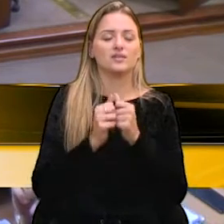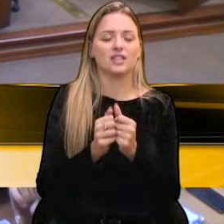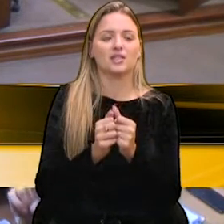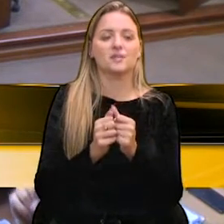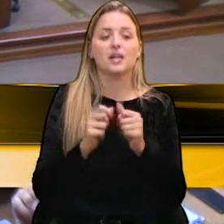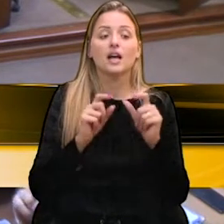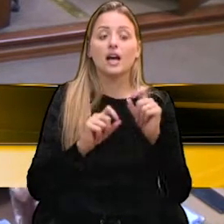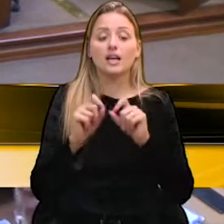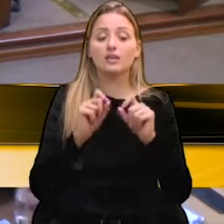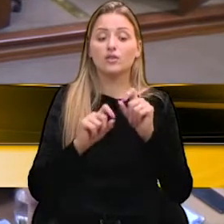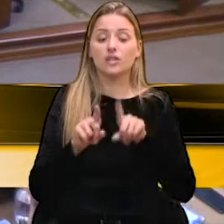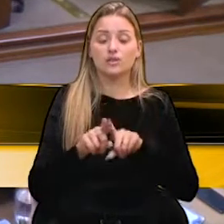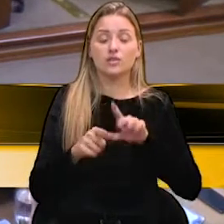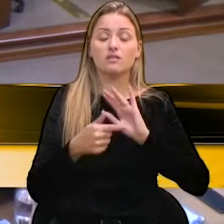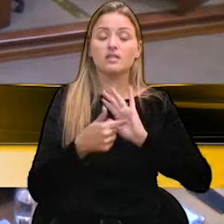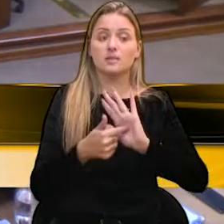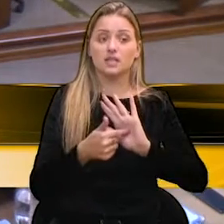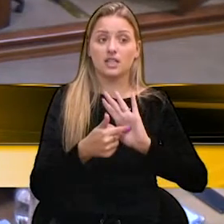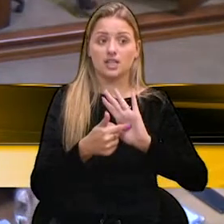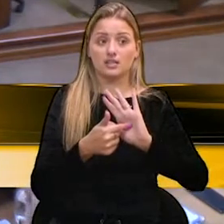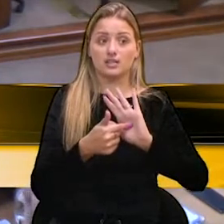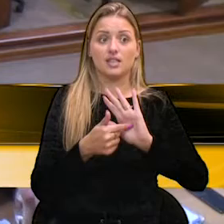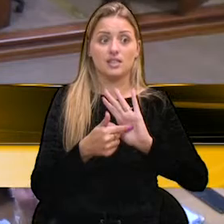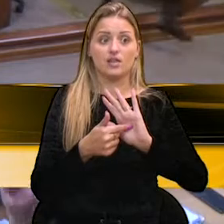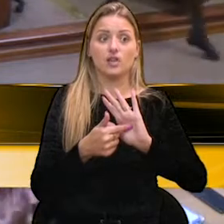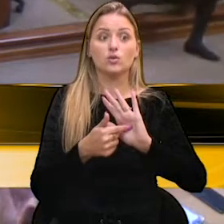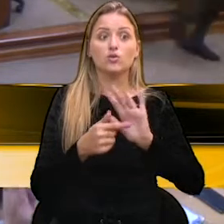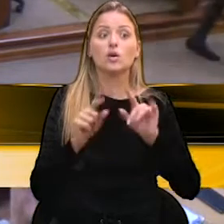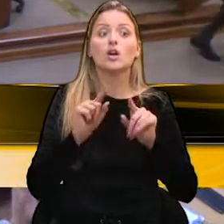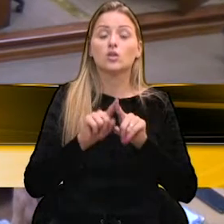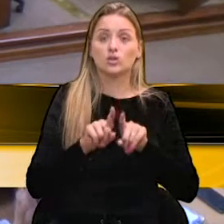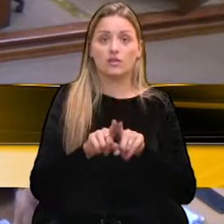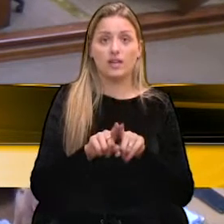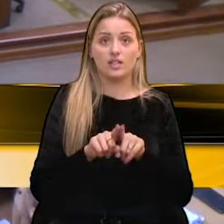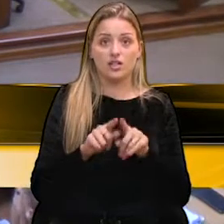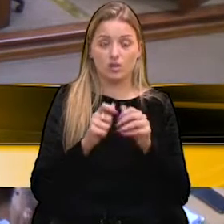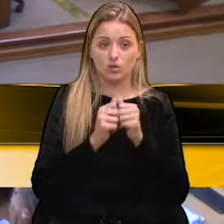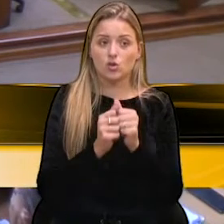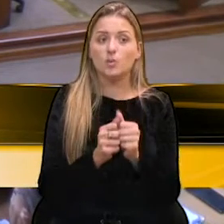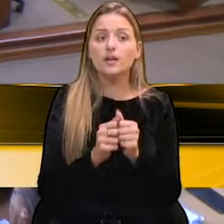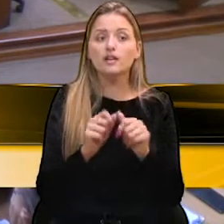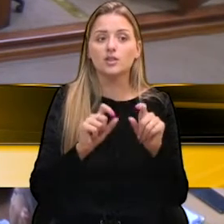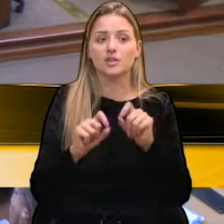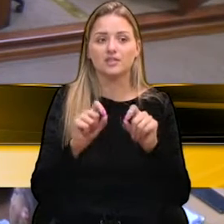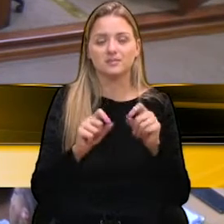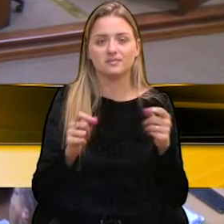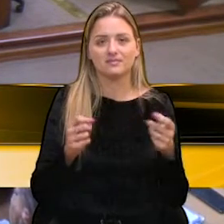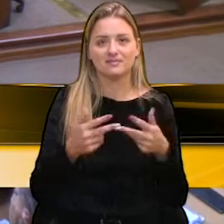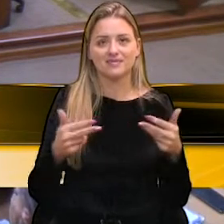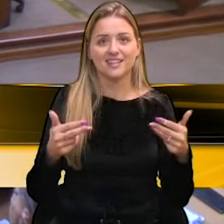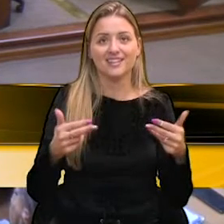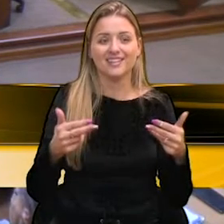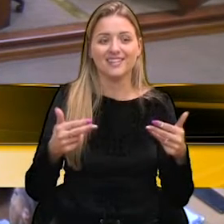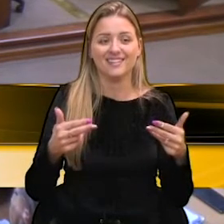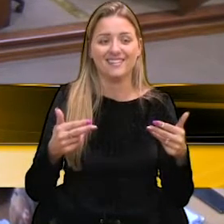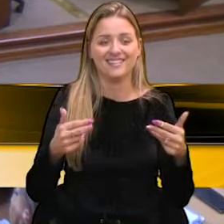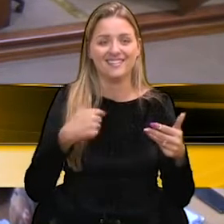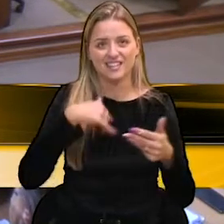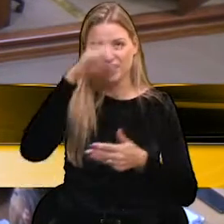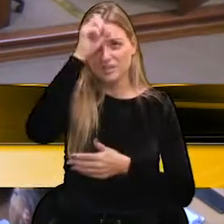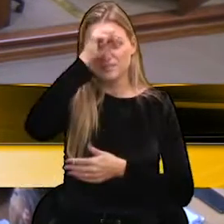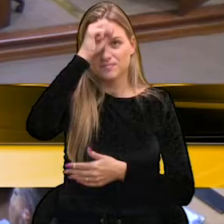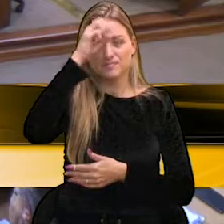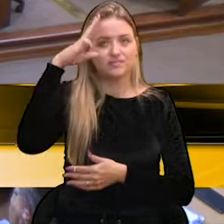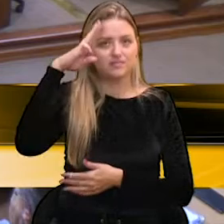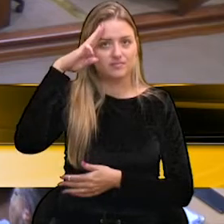do meu mandato, mas esse que me conhece por gente, nobres pares, é a proteção aos animais. Porque eu aprendi com os